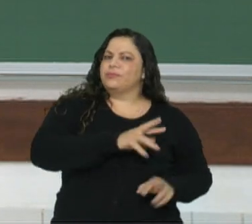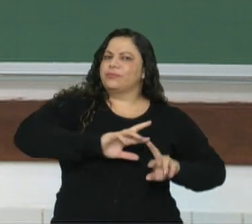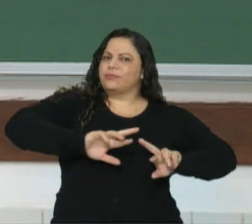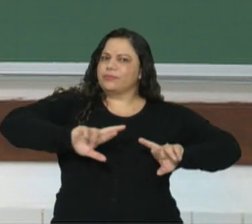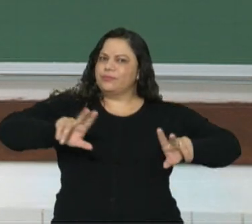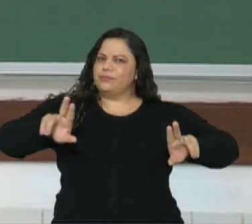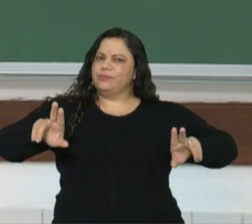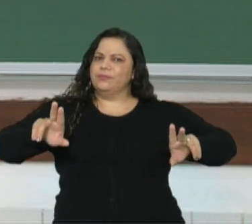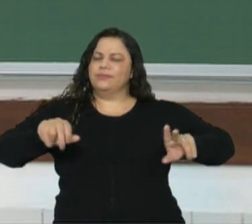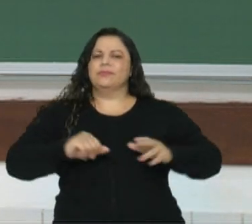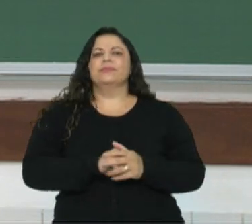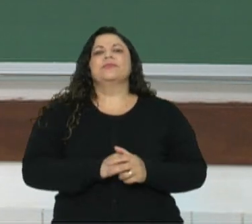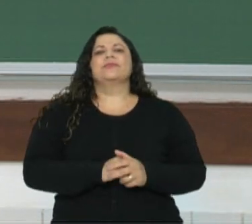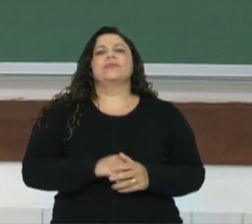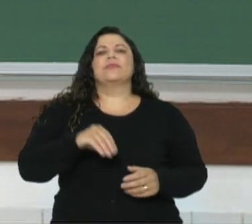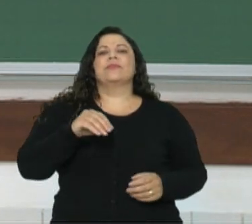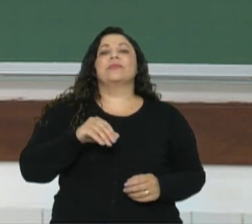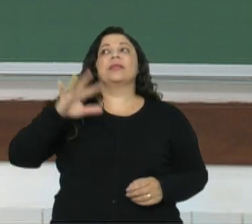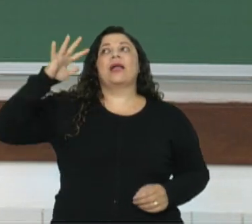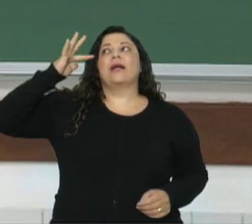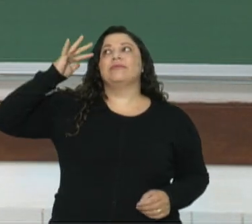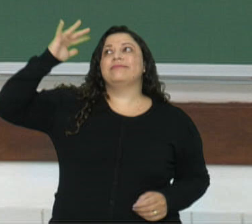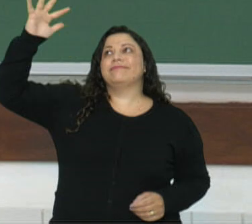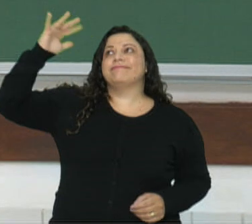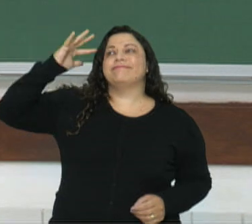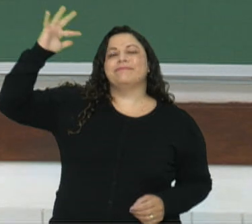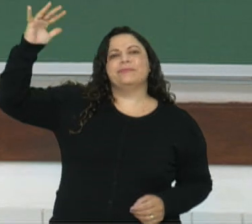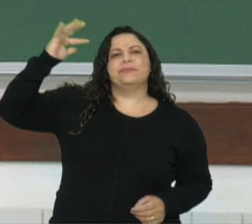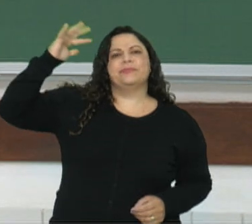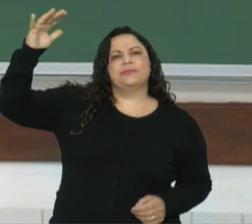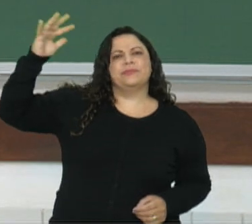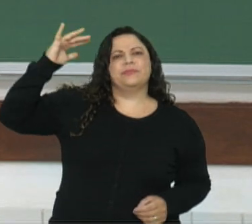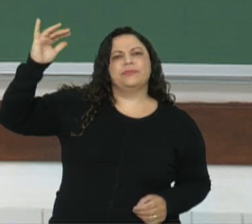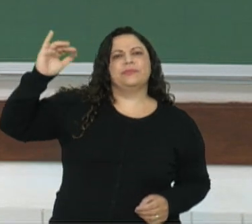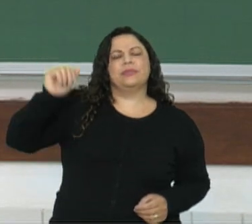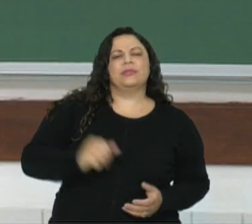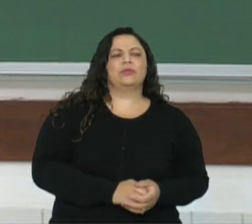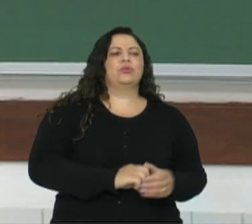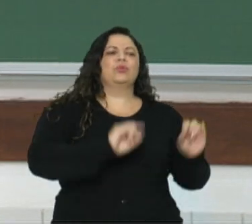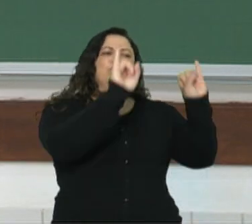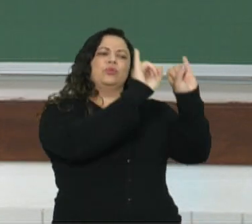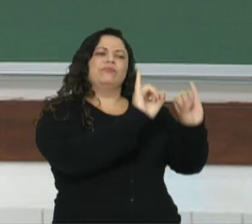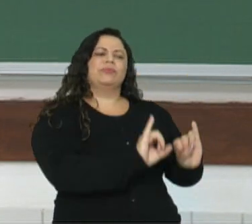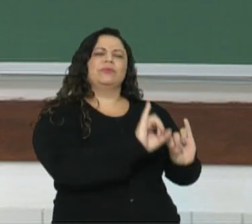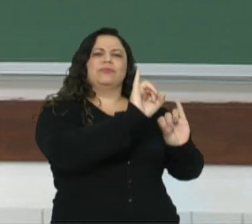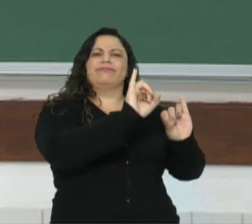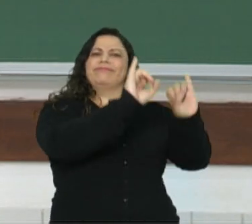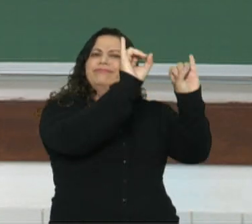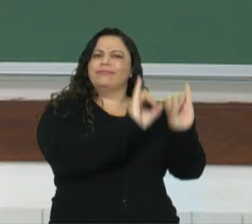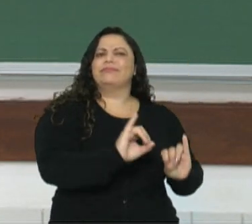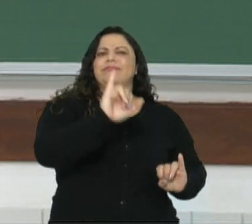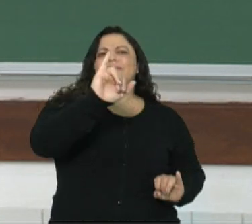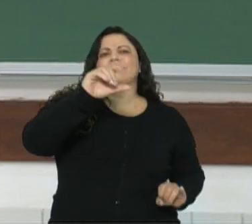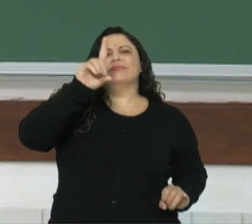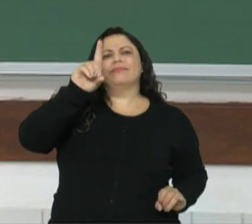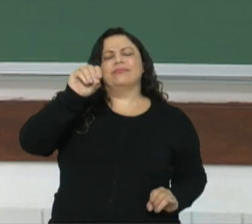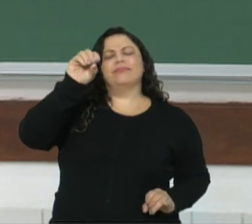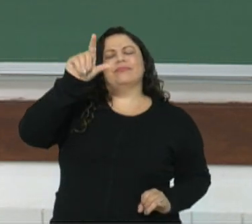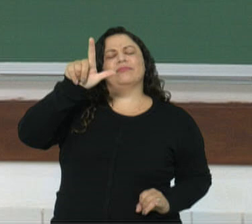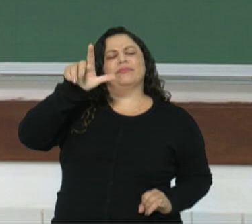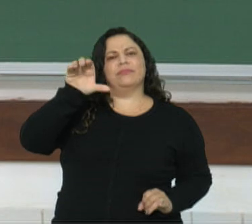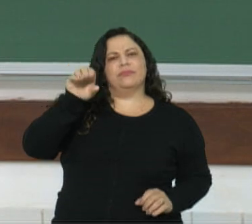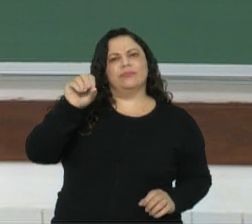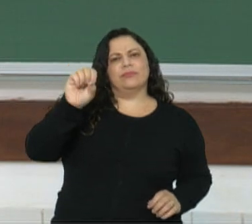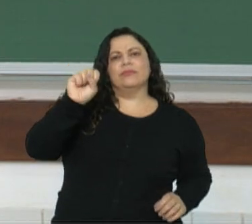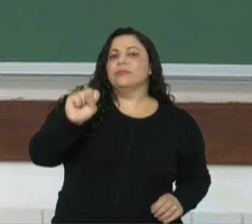Francis Bacon, é sobre a teoria dos ídolos, né? Ou idola, né? Que é uma palavra mais